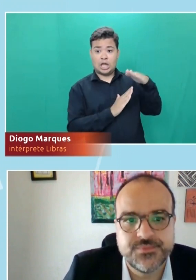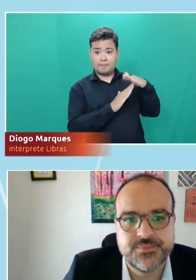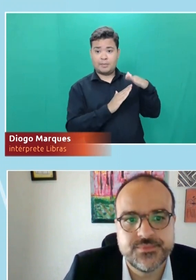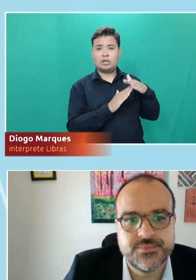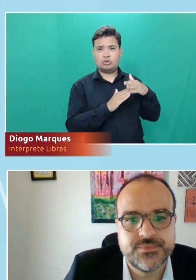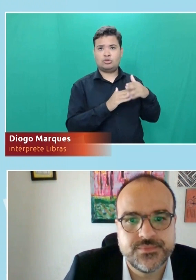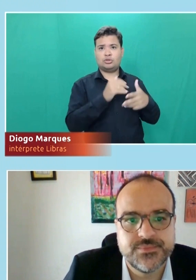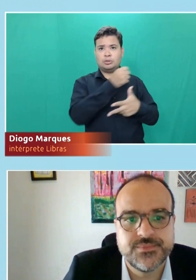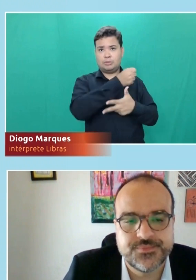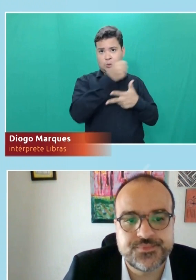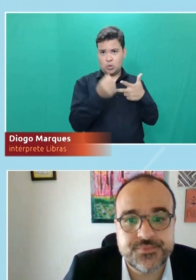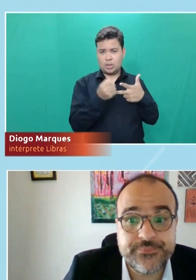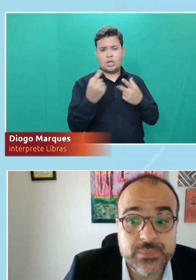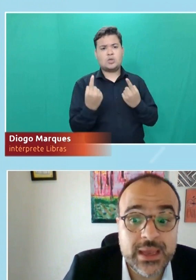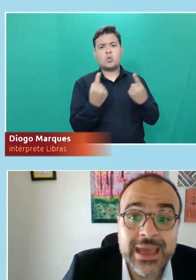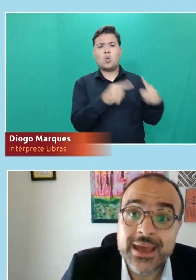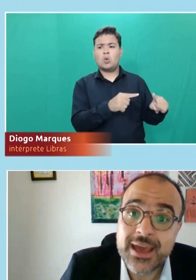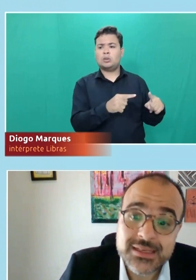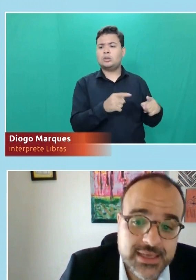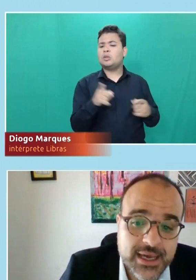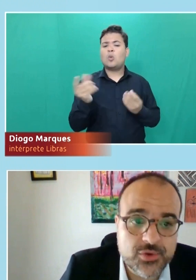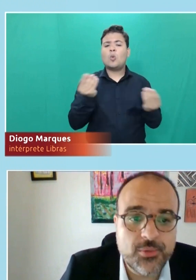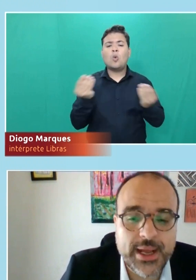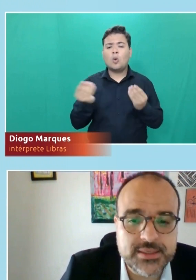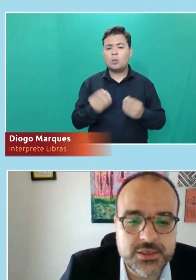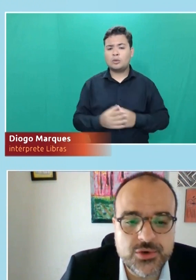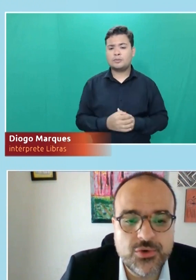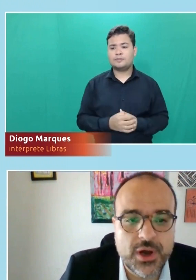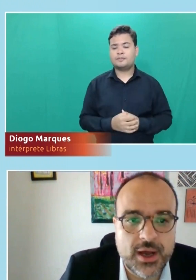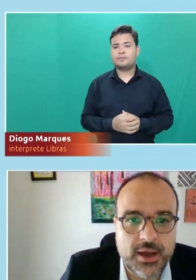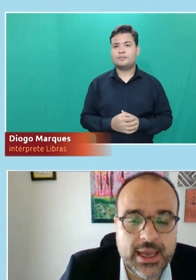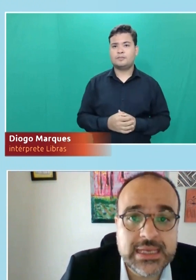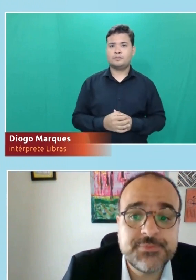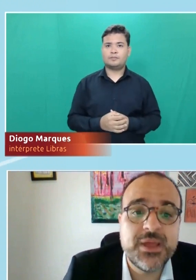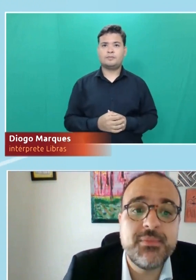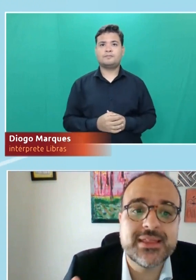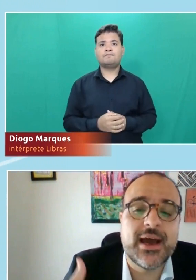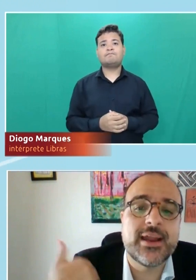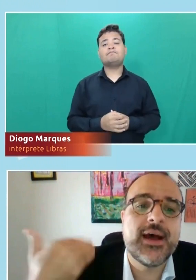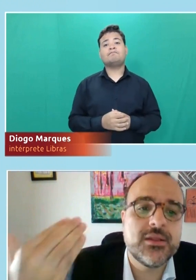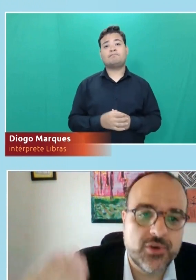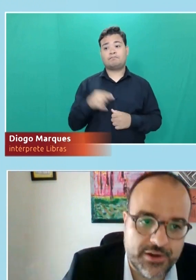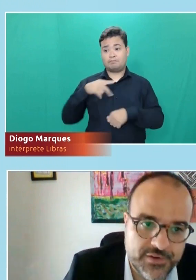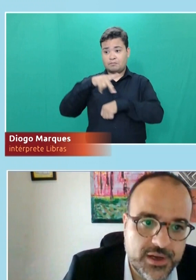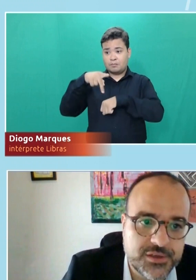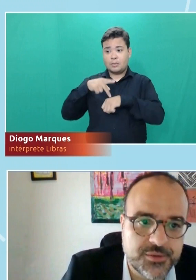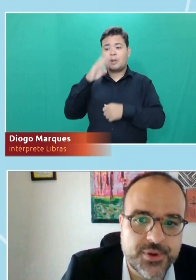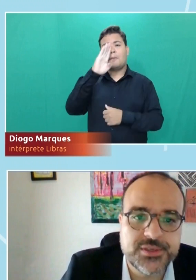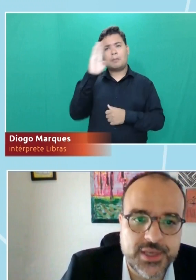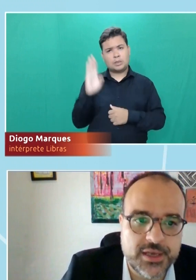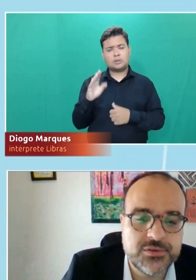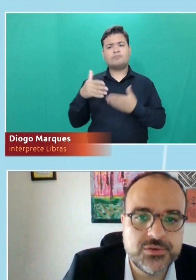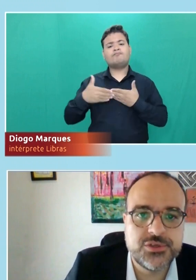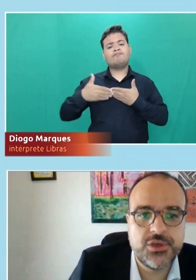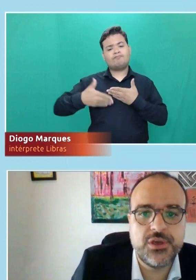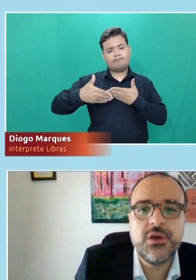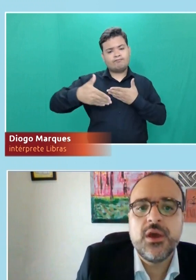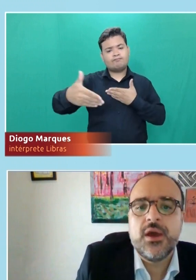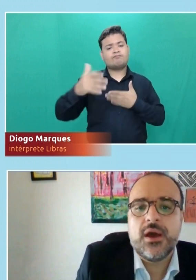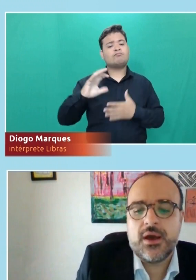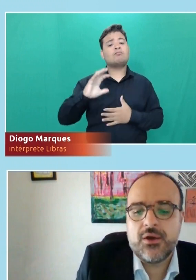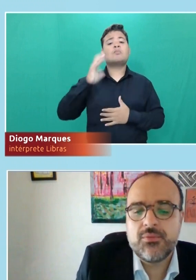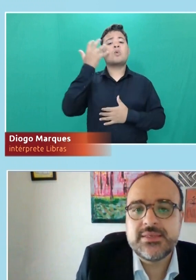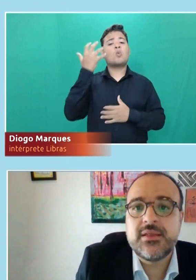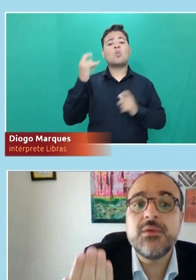poderes constituídos. É certo que o Brasil experimentará, doravante, processos